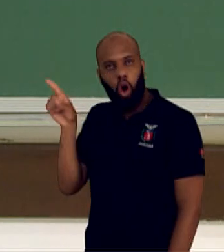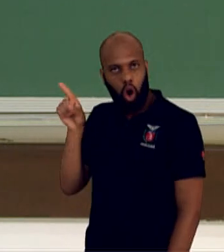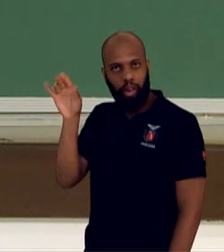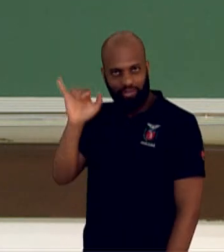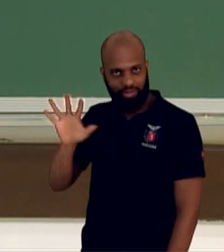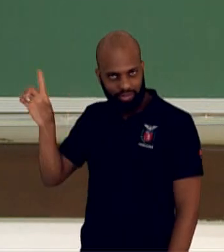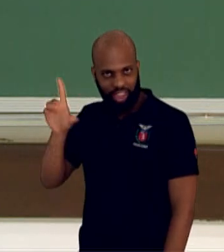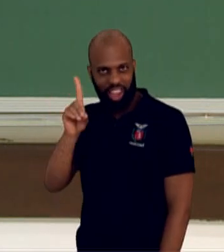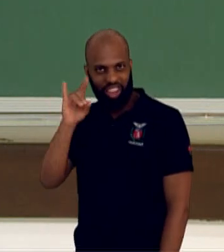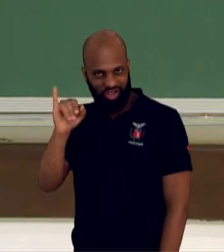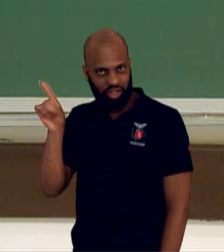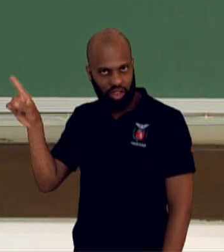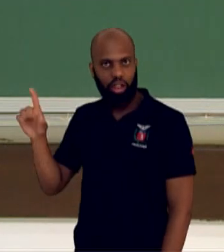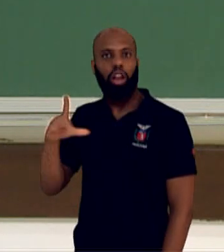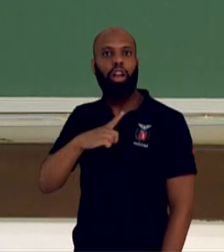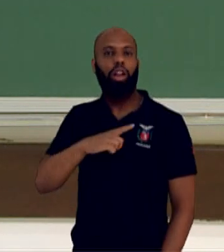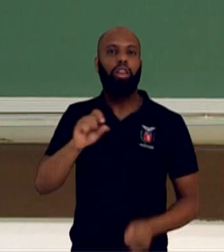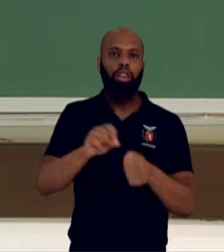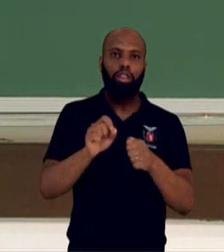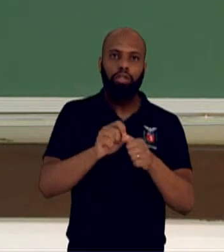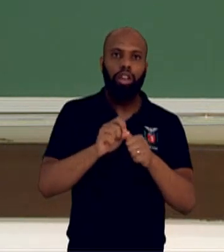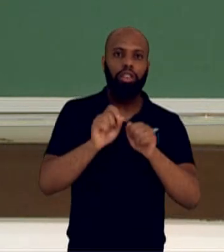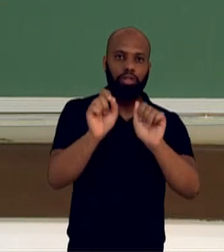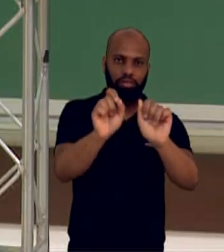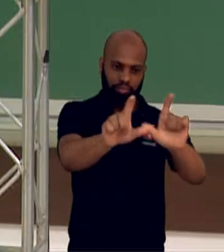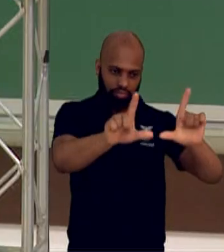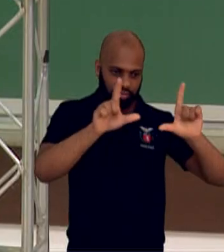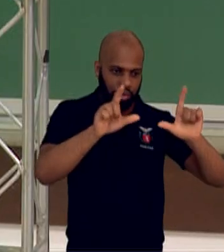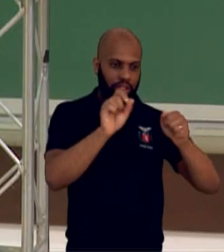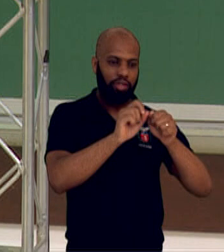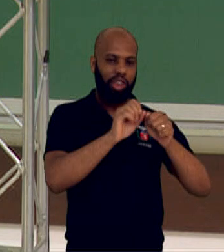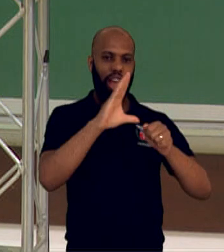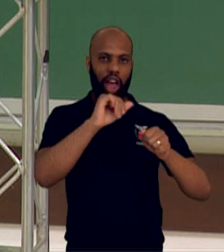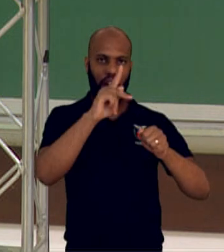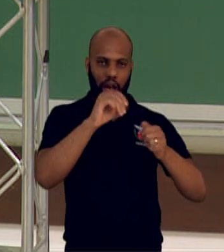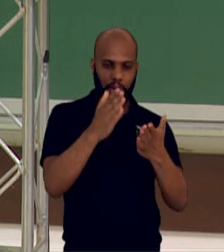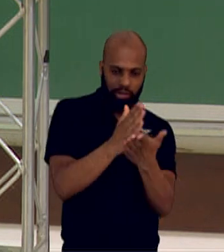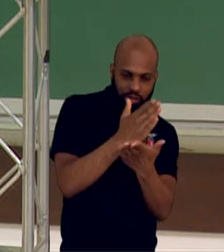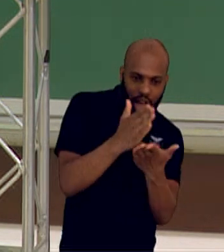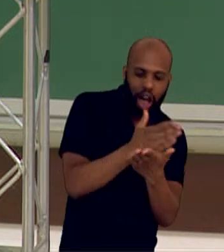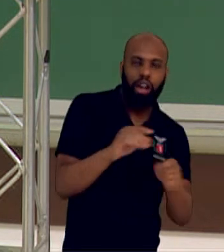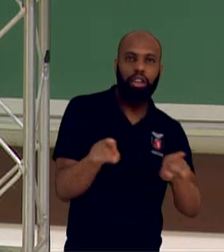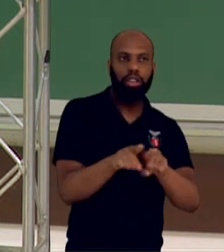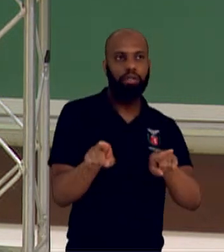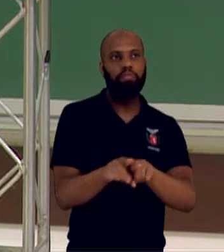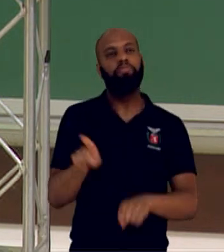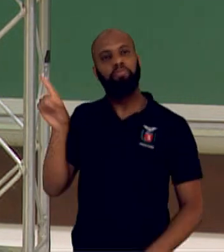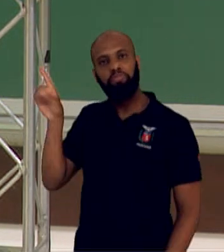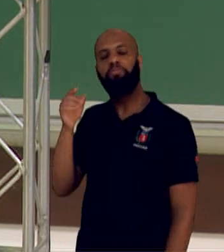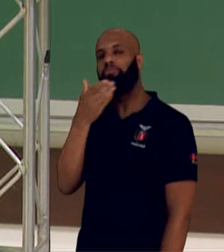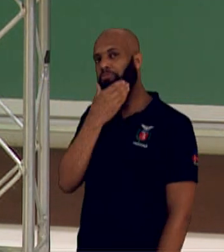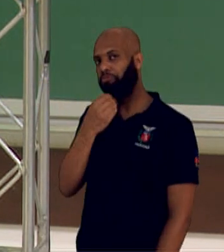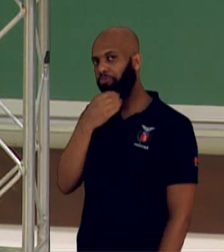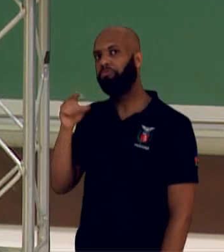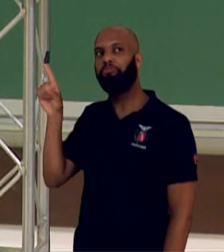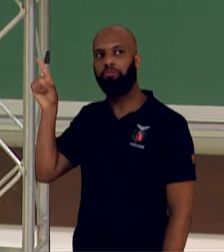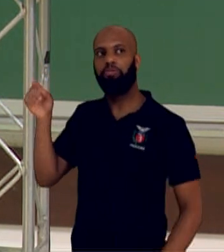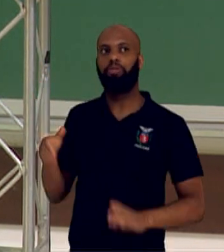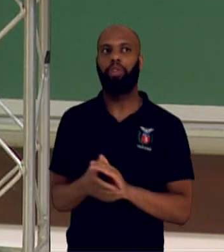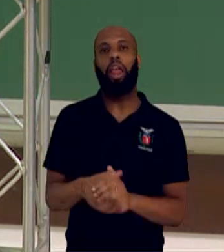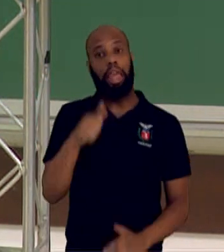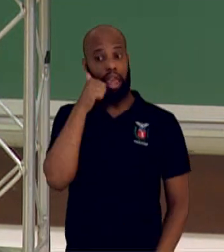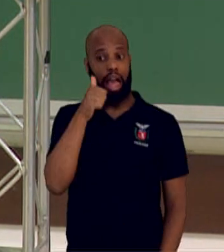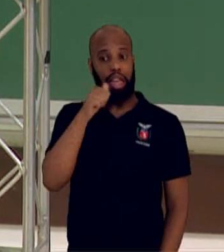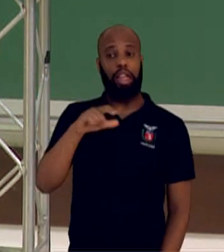lá no começo, lembra? Que fez o cartaz, que fez a capa do catálogo, né? Foi este senhor aqui, o Di Cavalcanti,